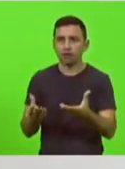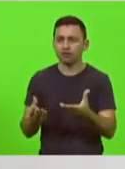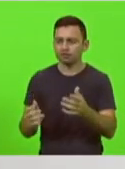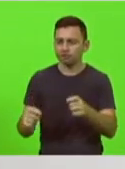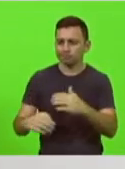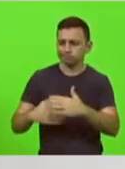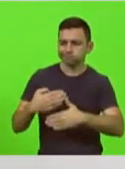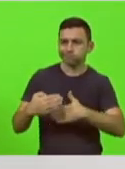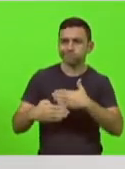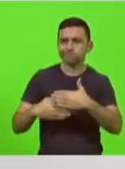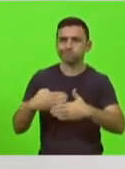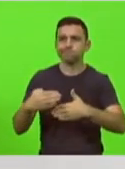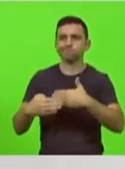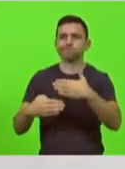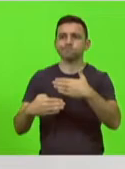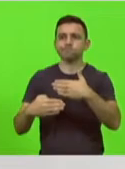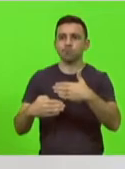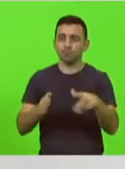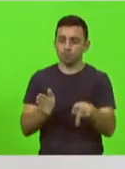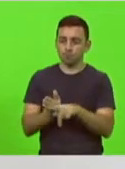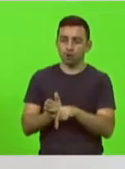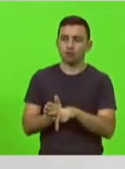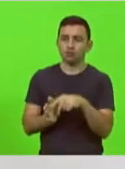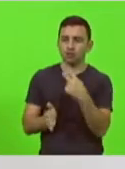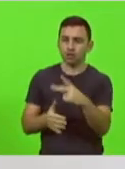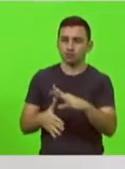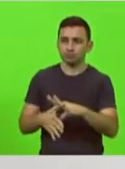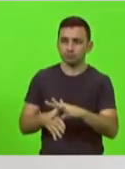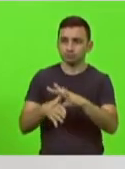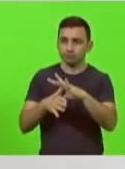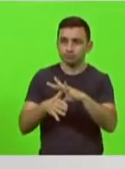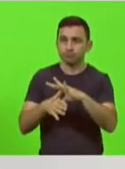construíssem as suas próprias lideranças